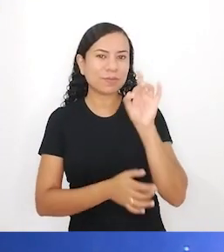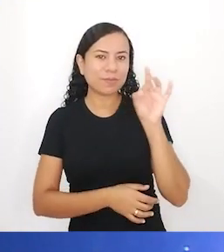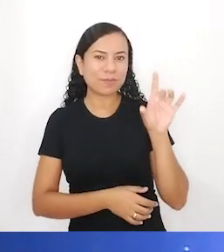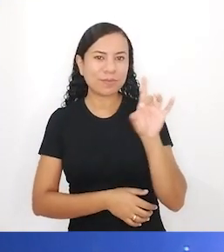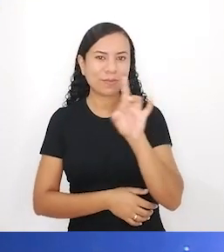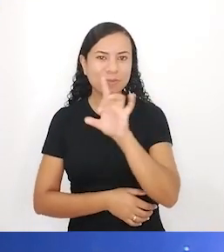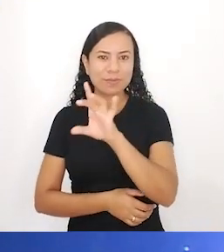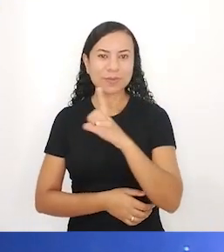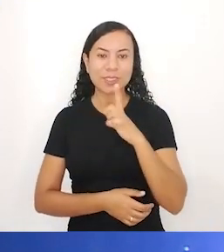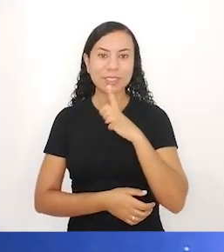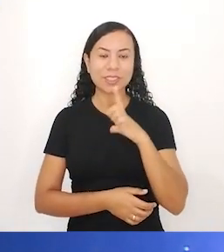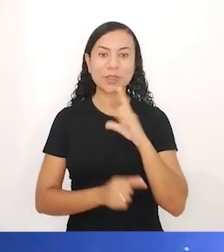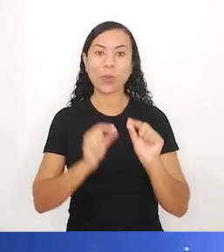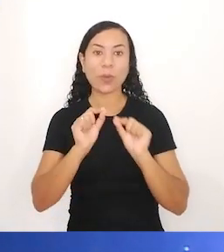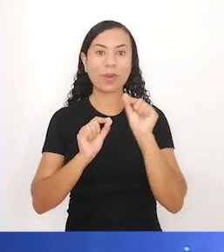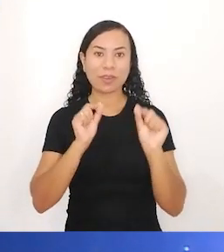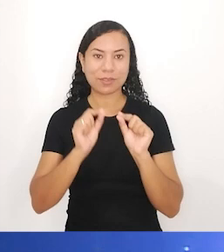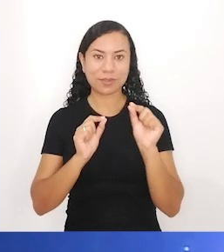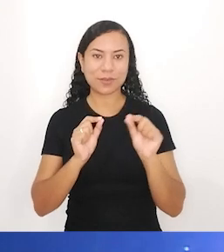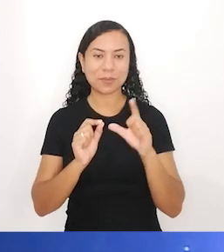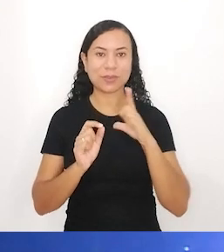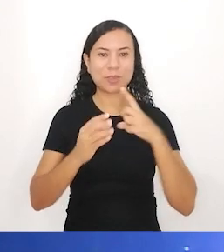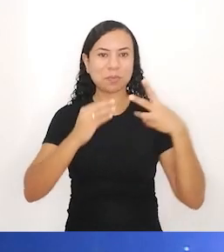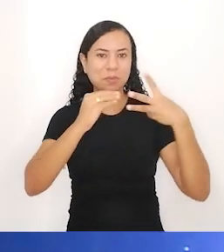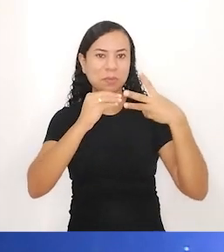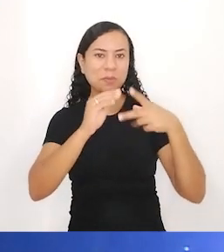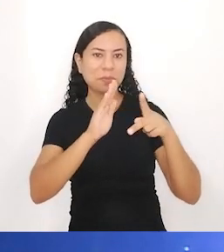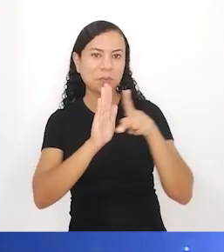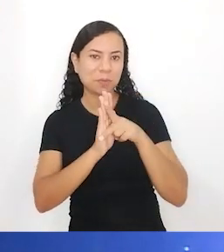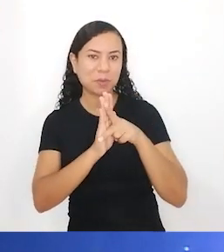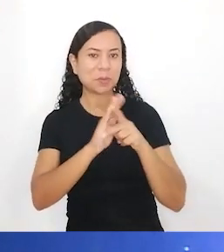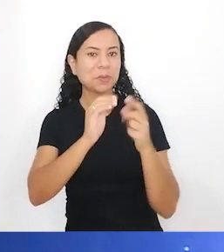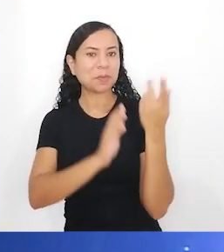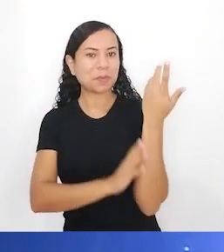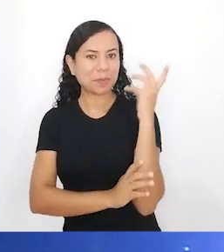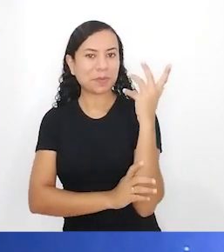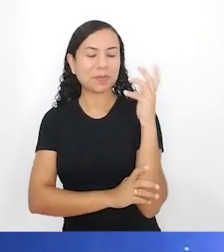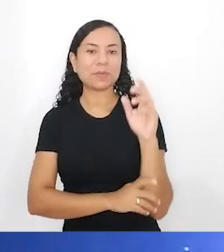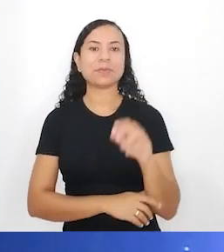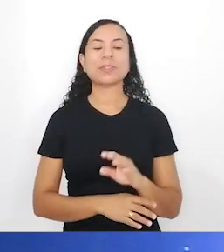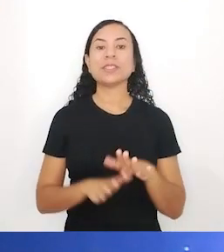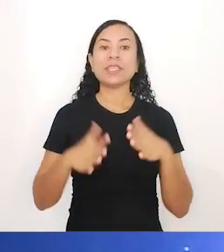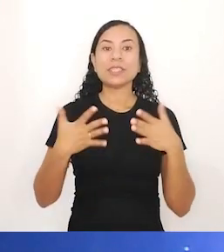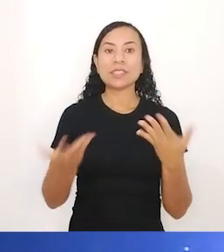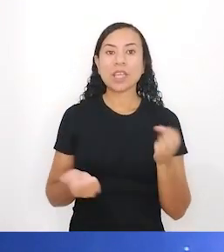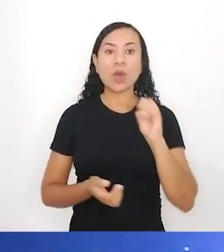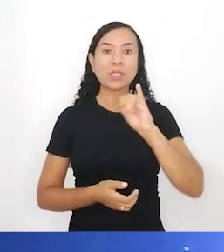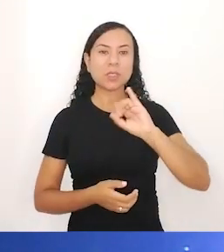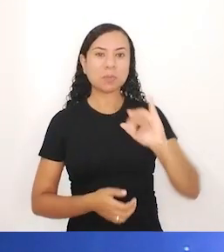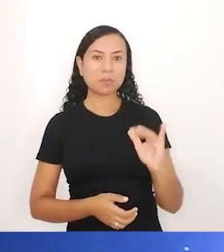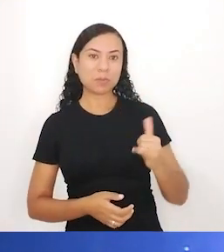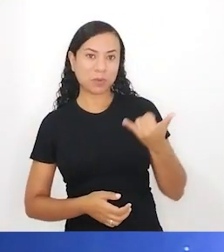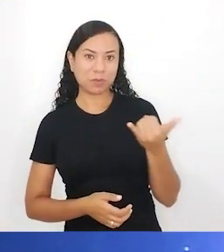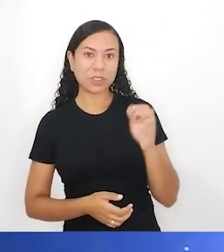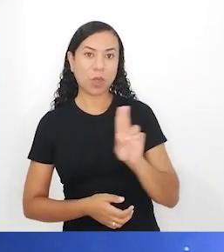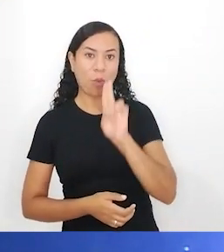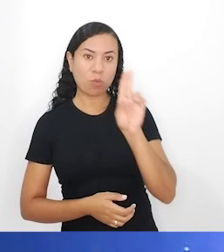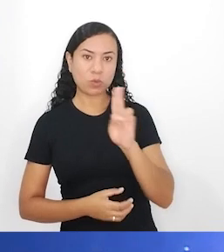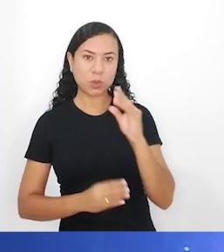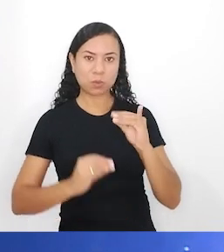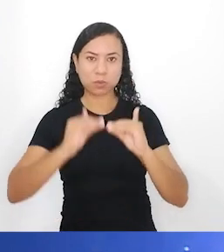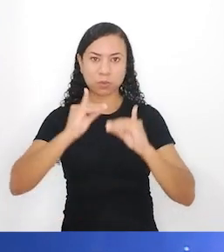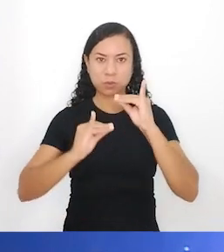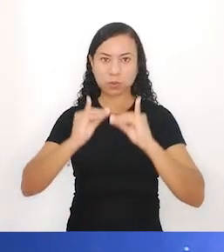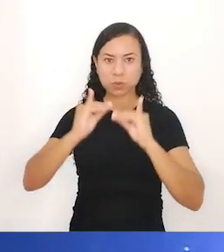da produção por esse vegetal. Então, se você consegue otimizar essa produção desse hormônio,